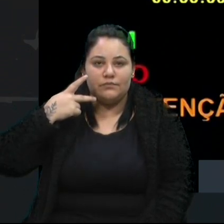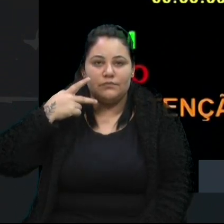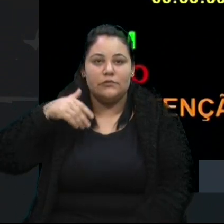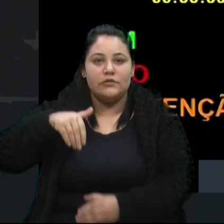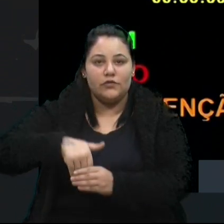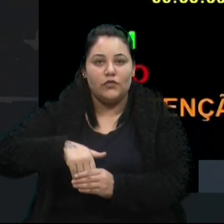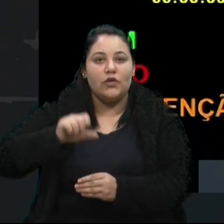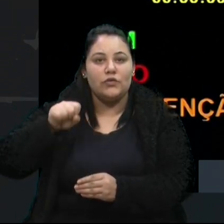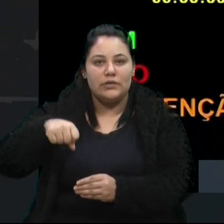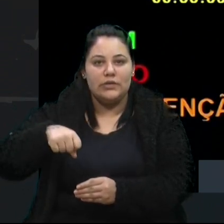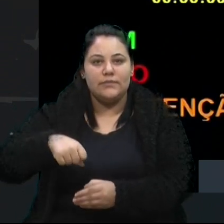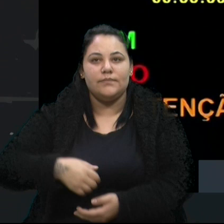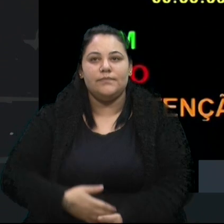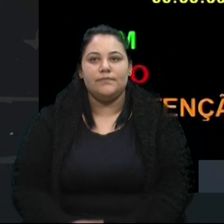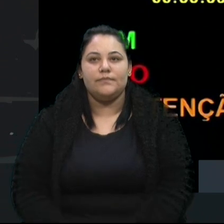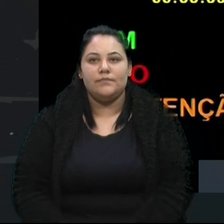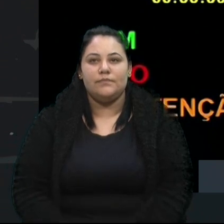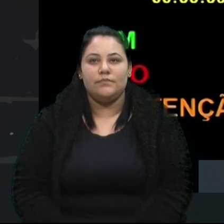vota sim.